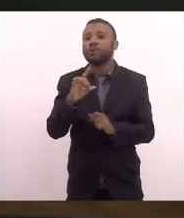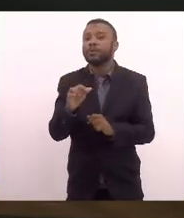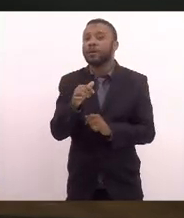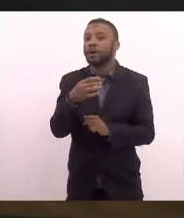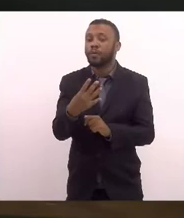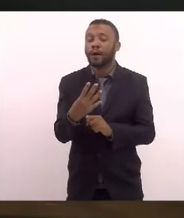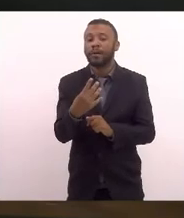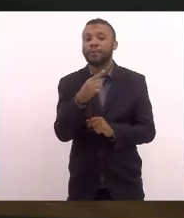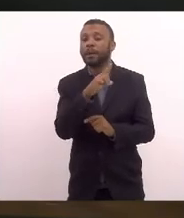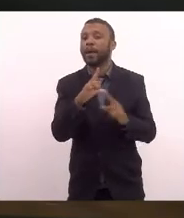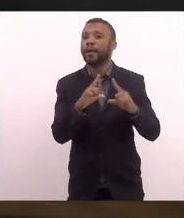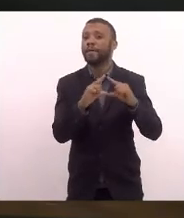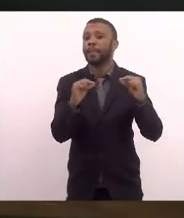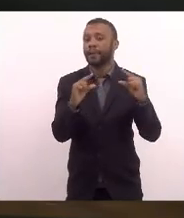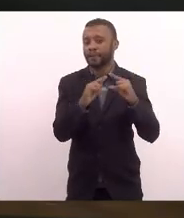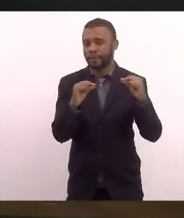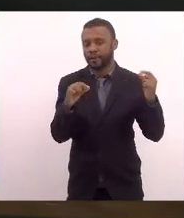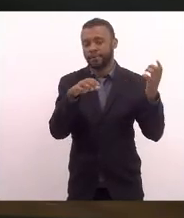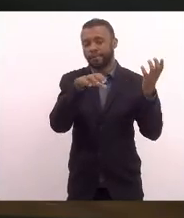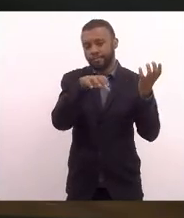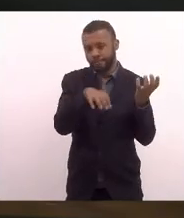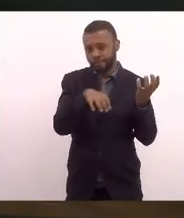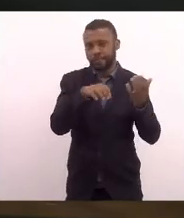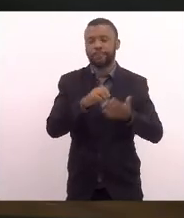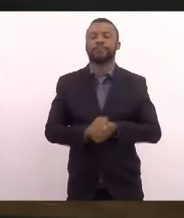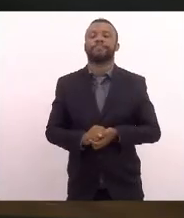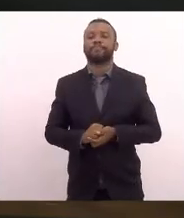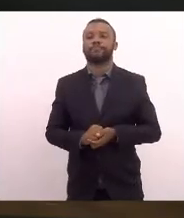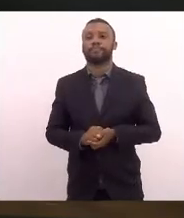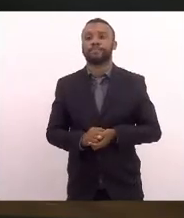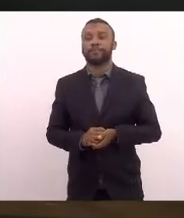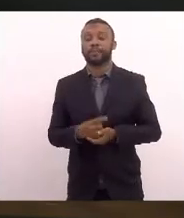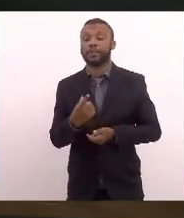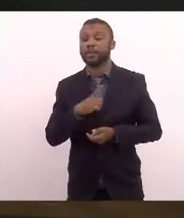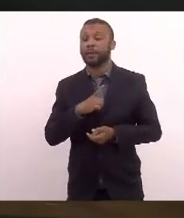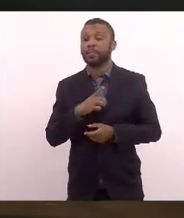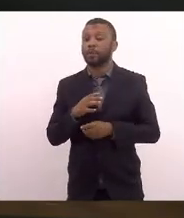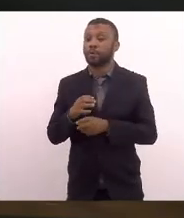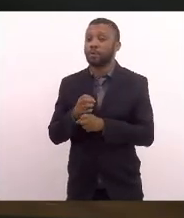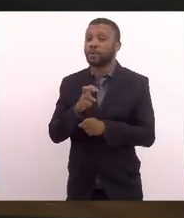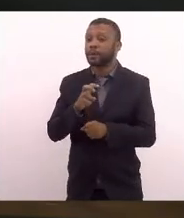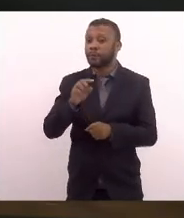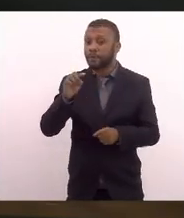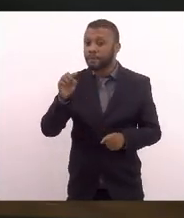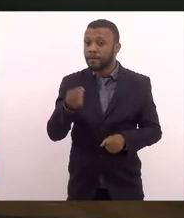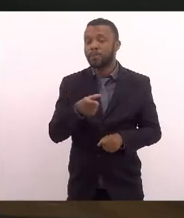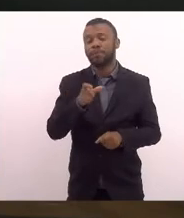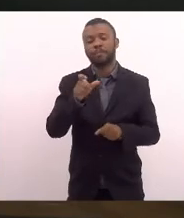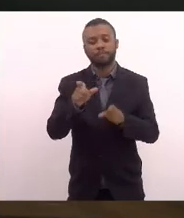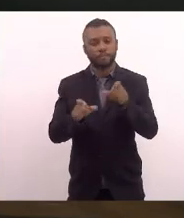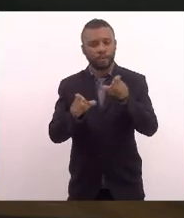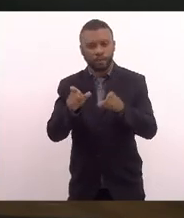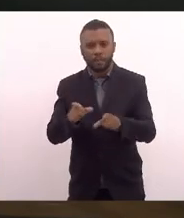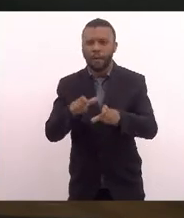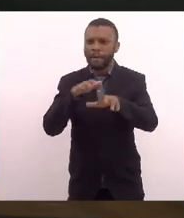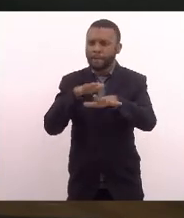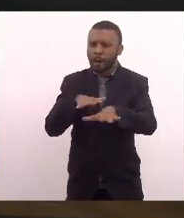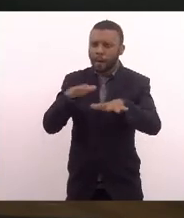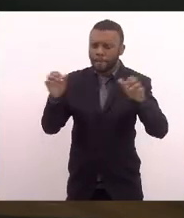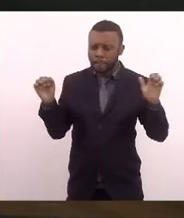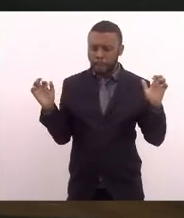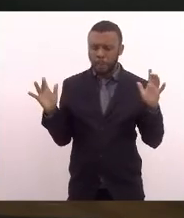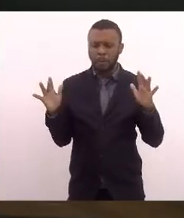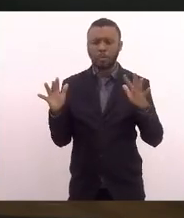em Brasília, que foi ter 5 mil pessoas lá naquele